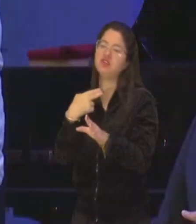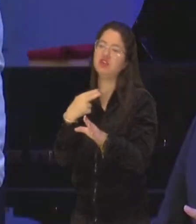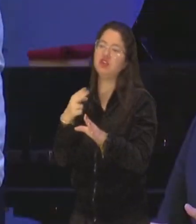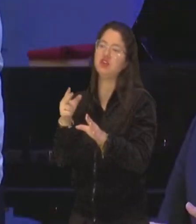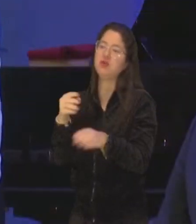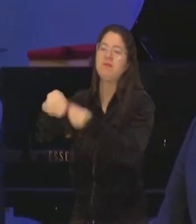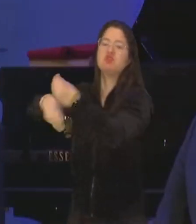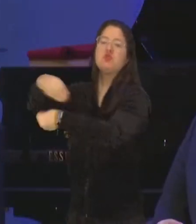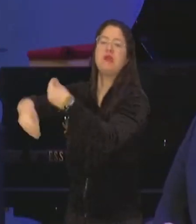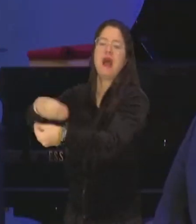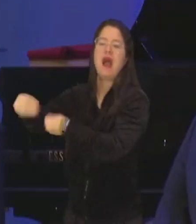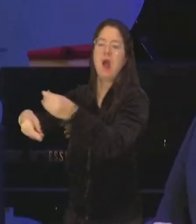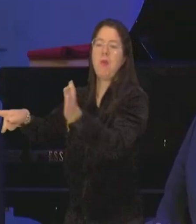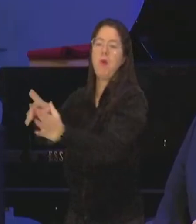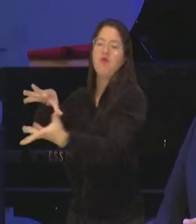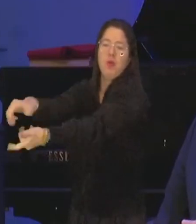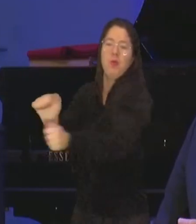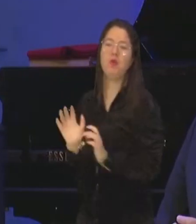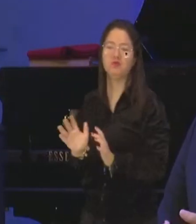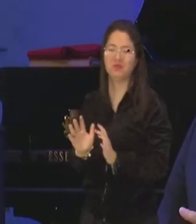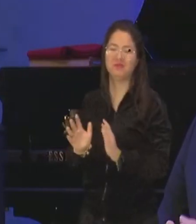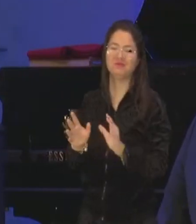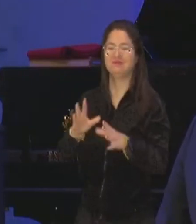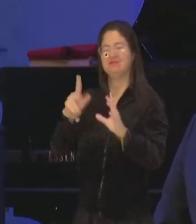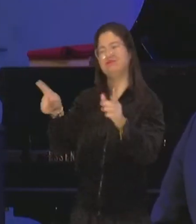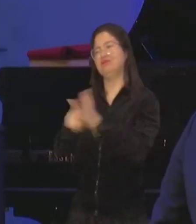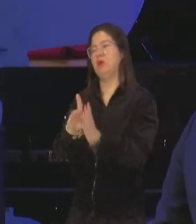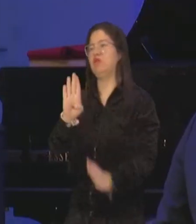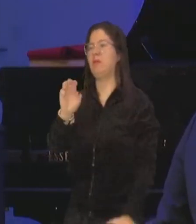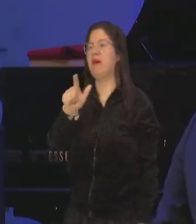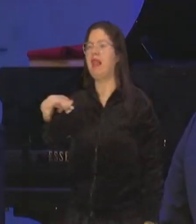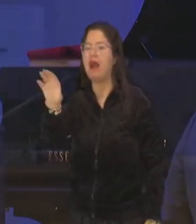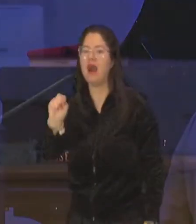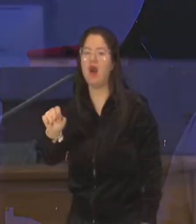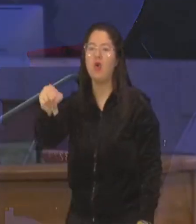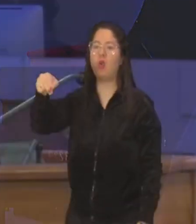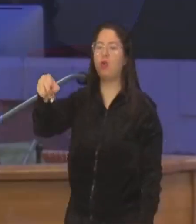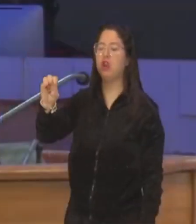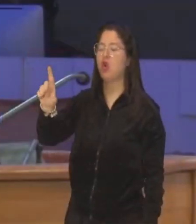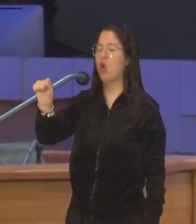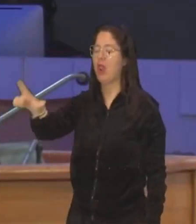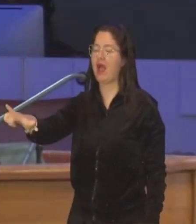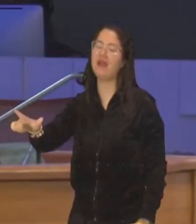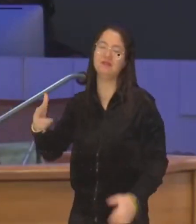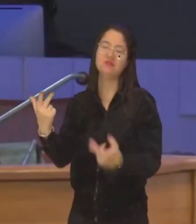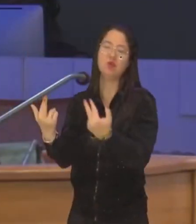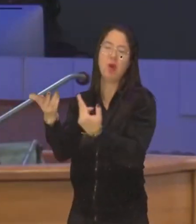aos da doutrina de Balaão, aos da doutrina dos Nicolais.